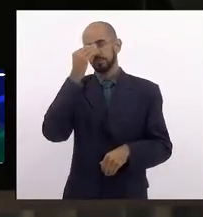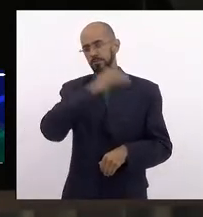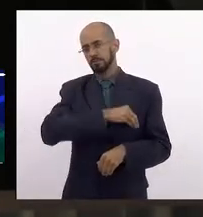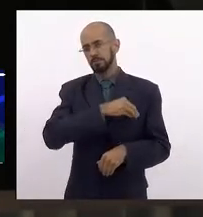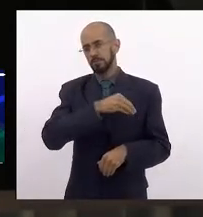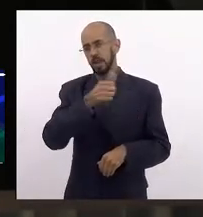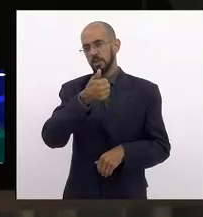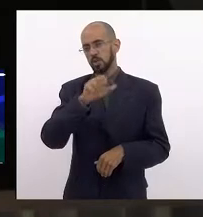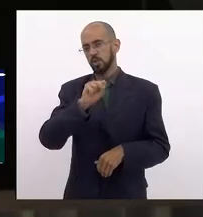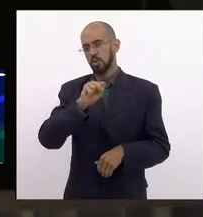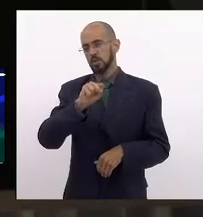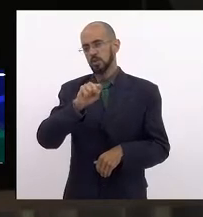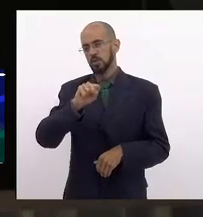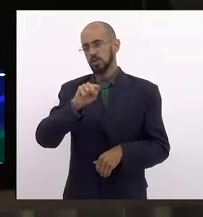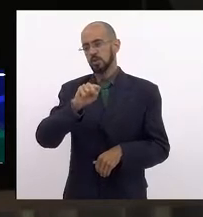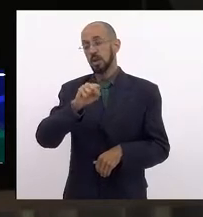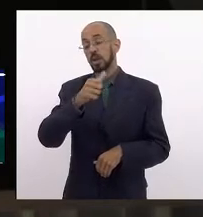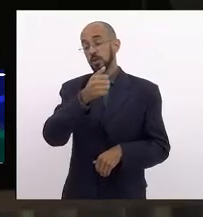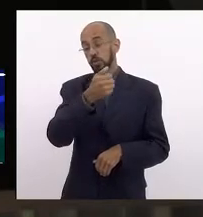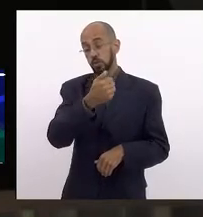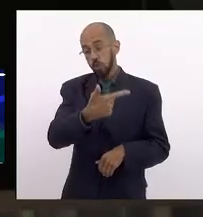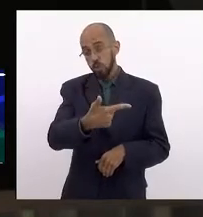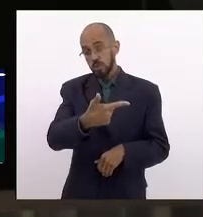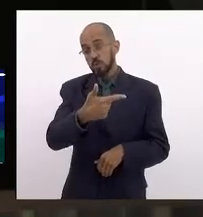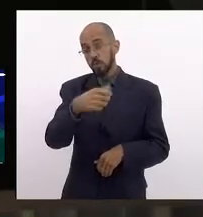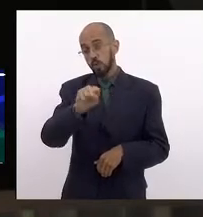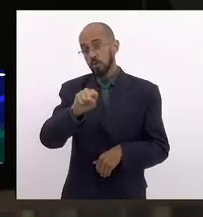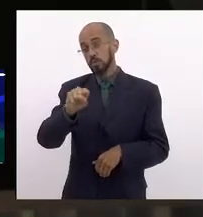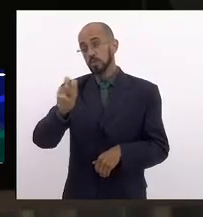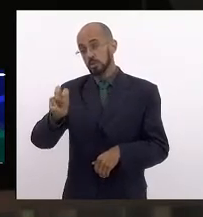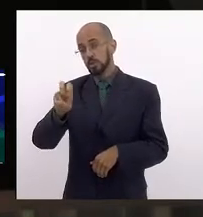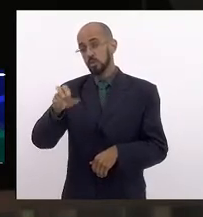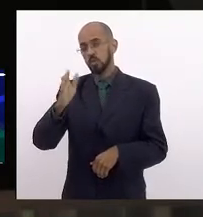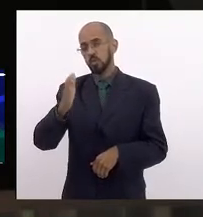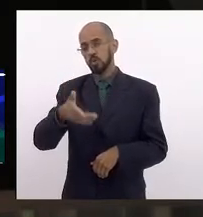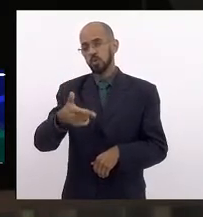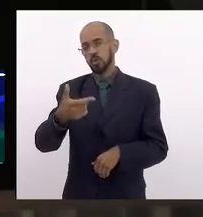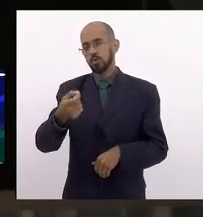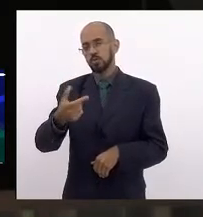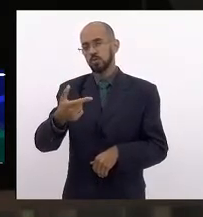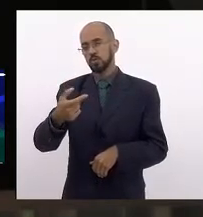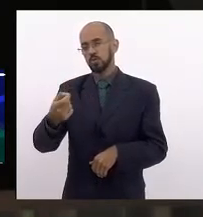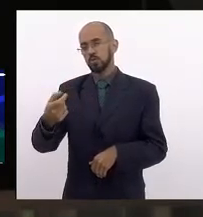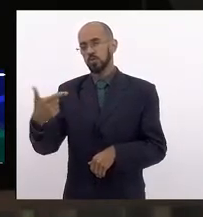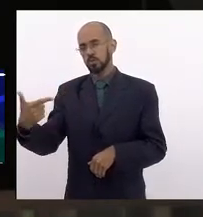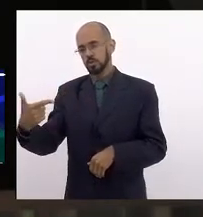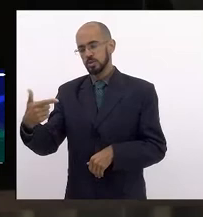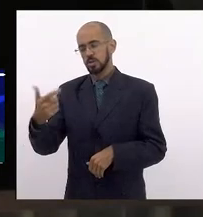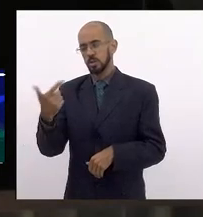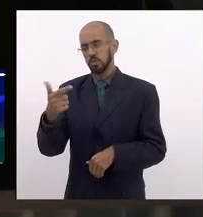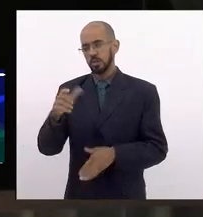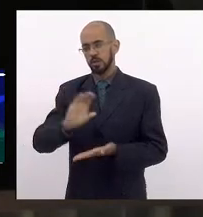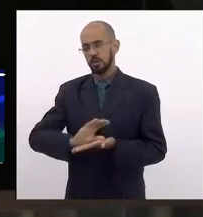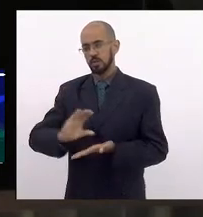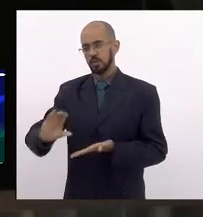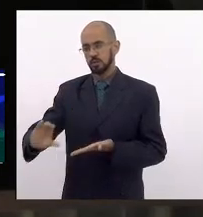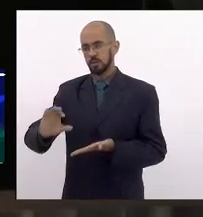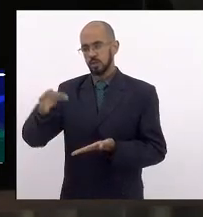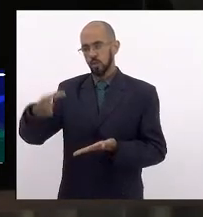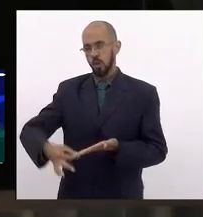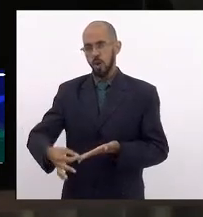858 de 2013 isso tudo para dizer que não houve o investimento